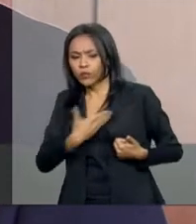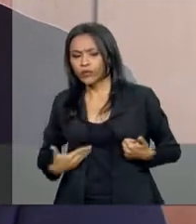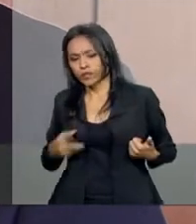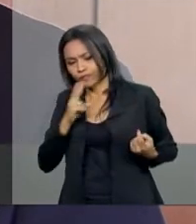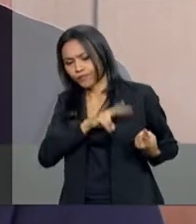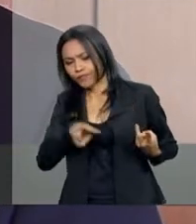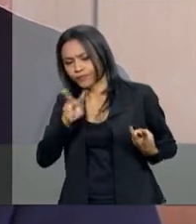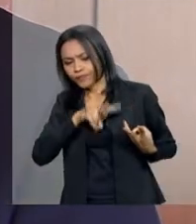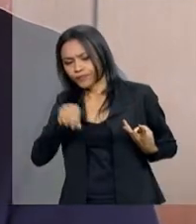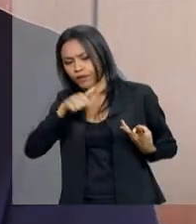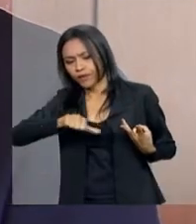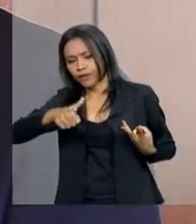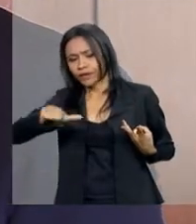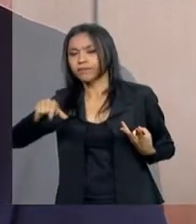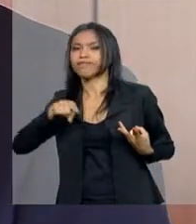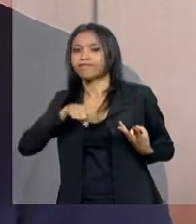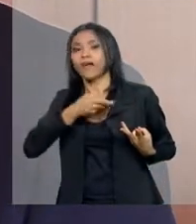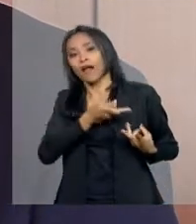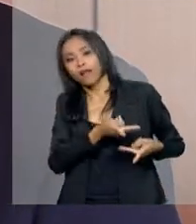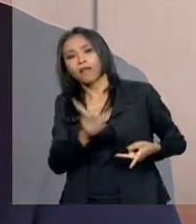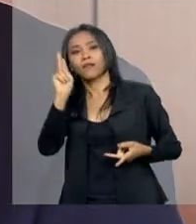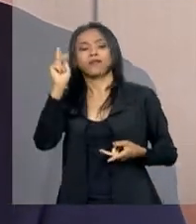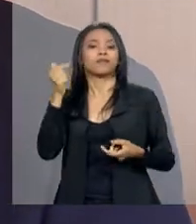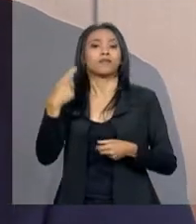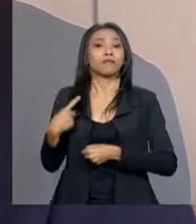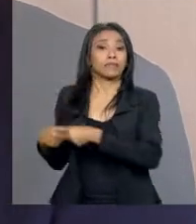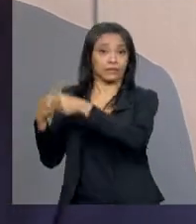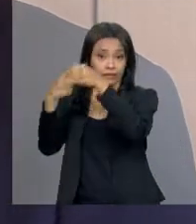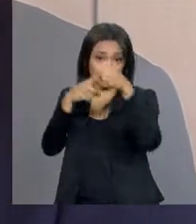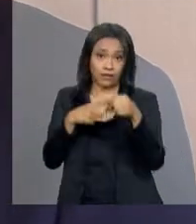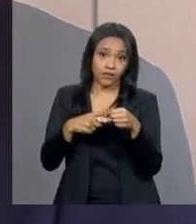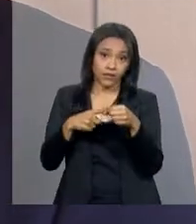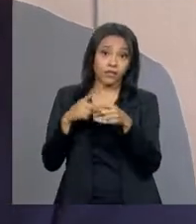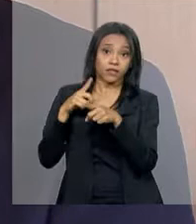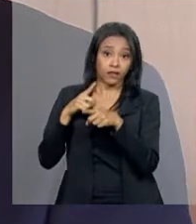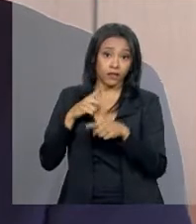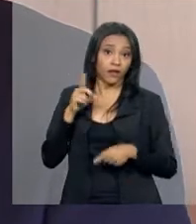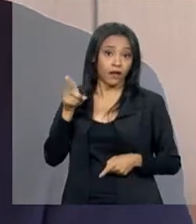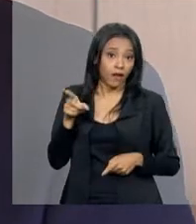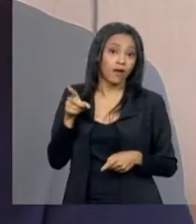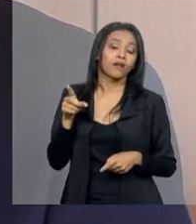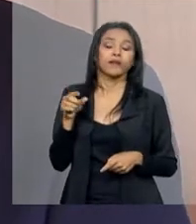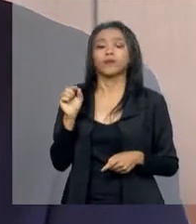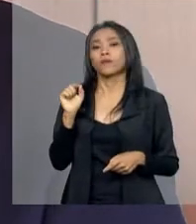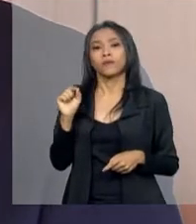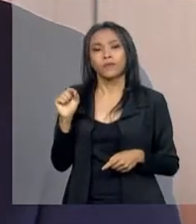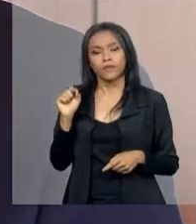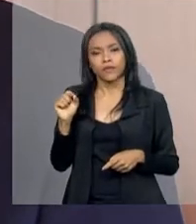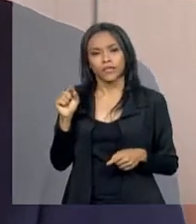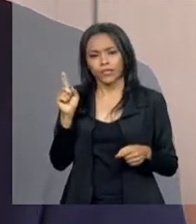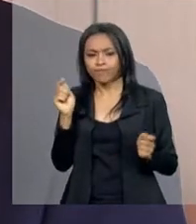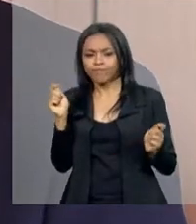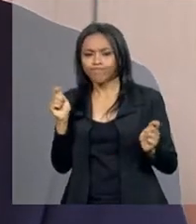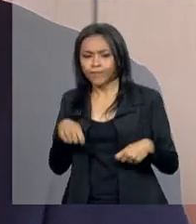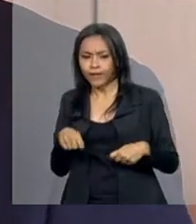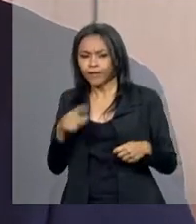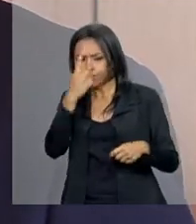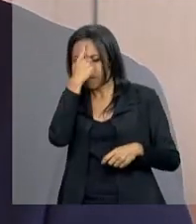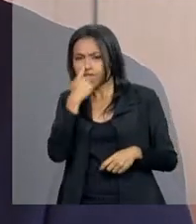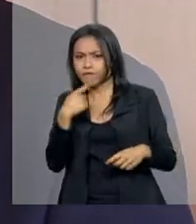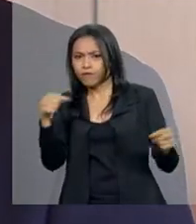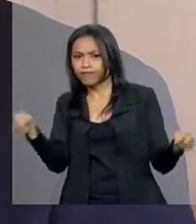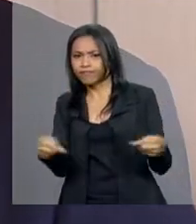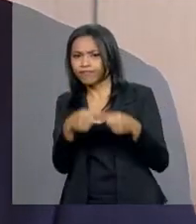poderão ser levados para as cidades onde tenha, em princípio, ocupações correspondentes ao